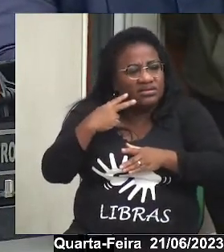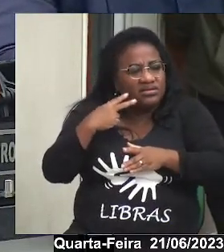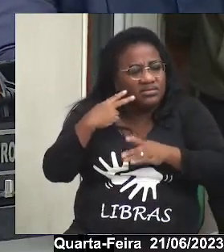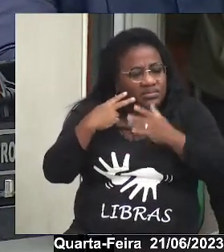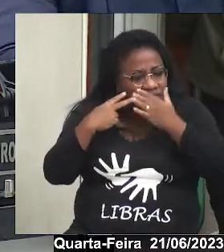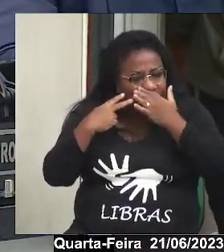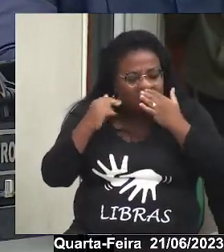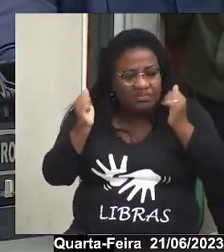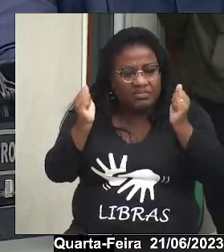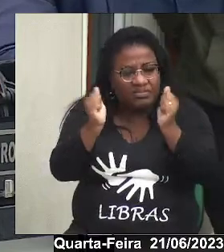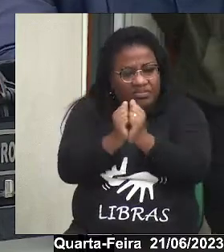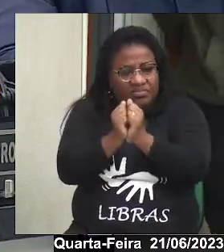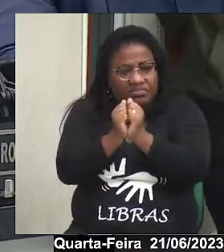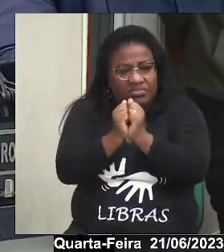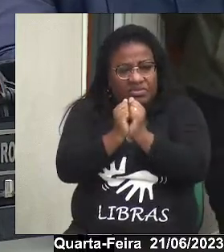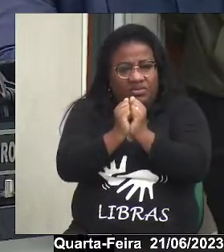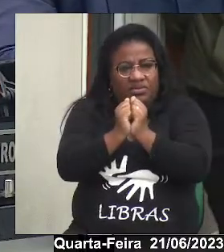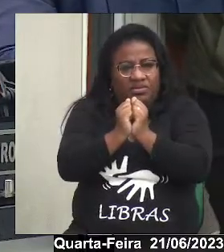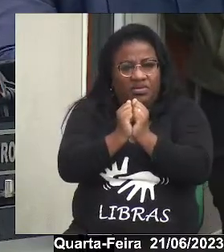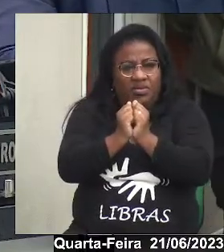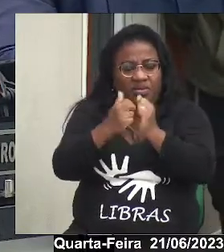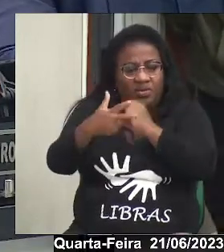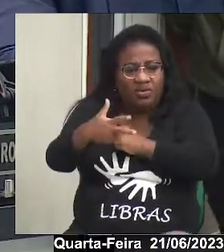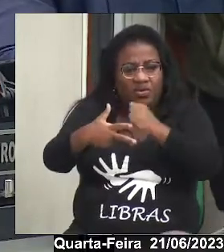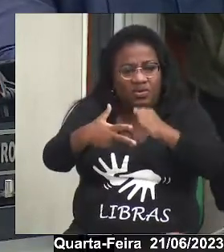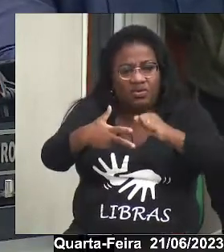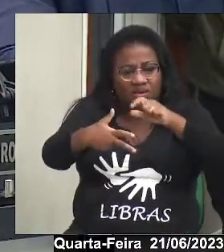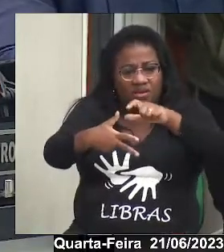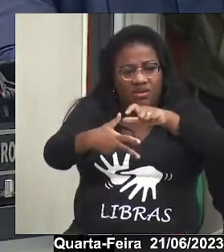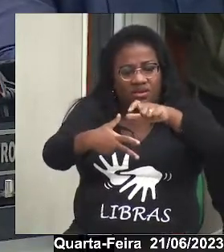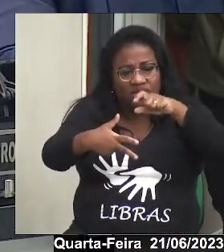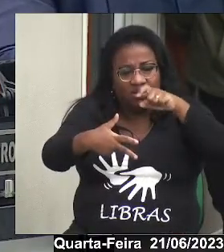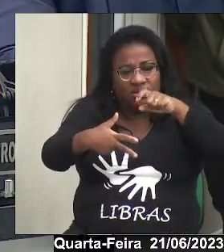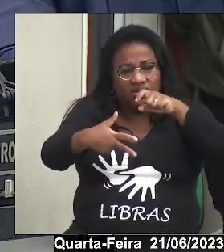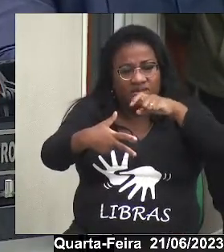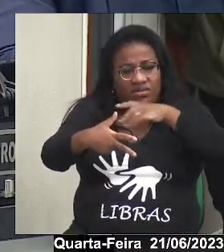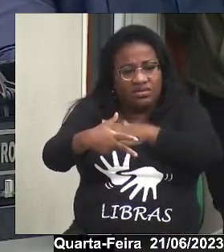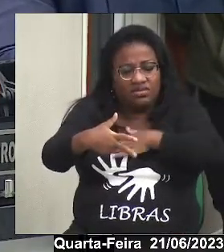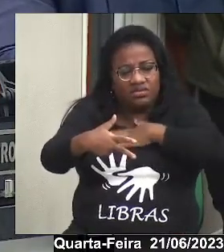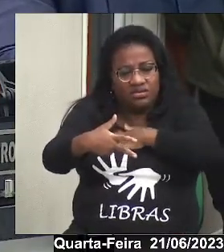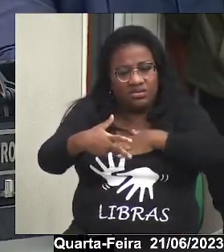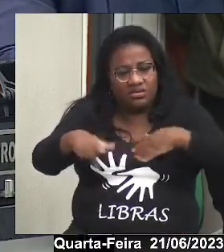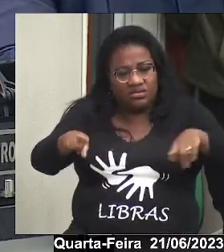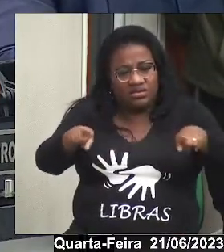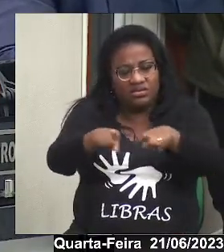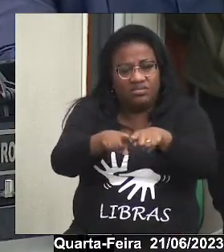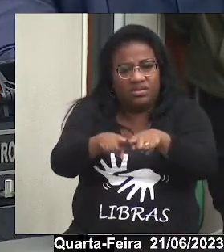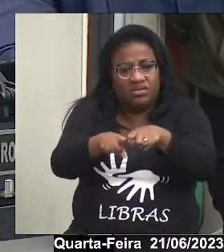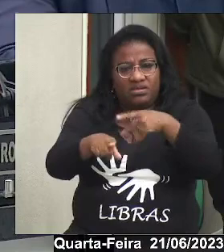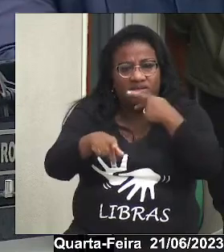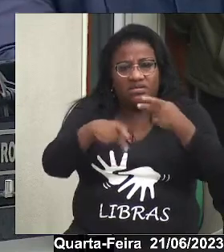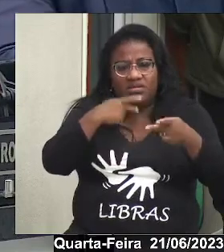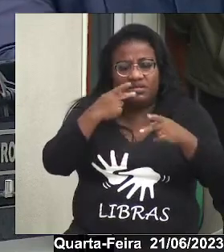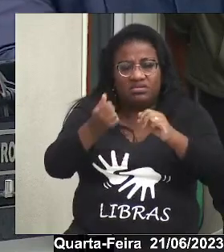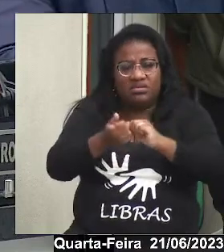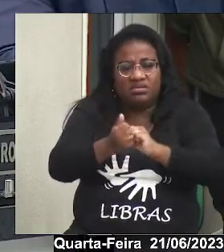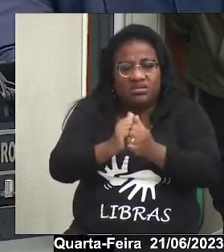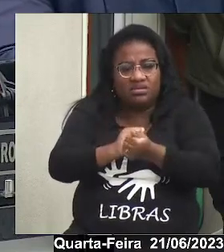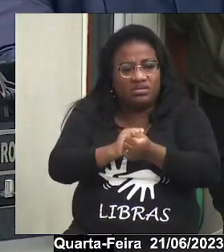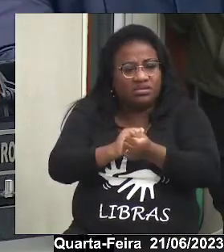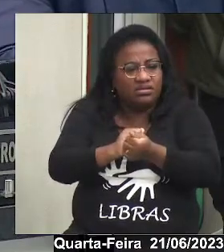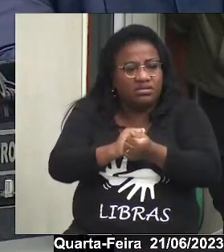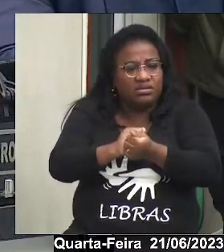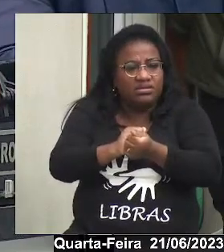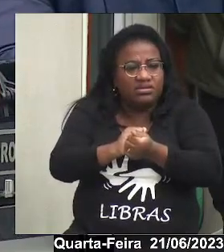as falhas e junto, em harmonia com o Poder Executivo, encontrar soluções. Eu gostaria também de falar da questão de esporte aqui